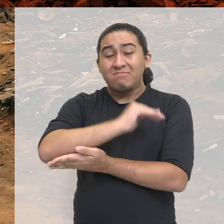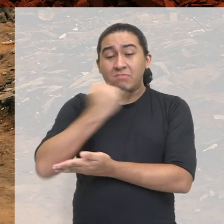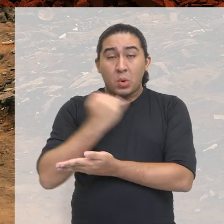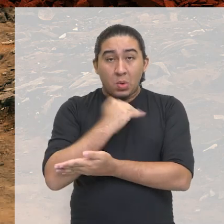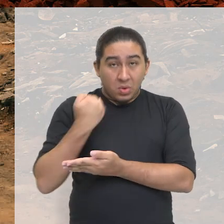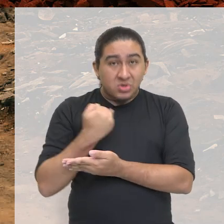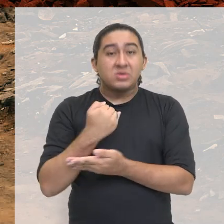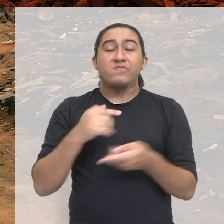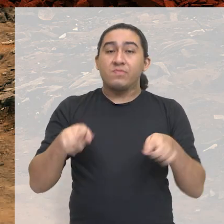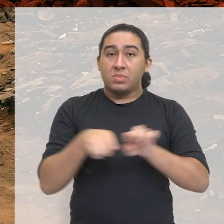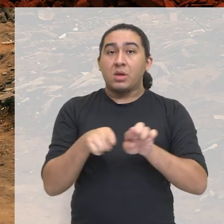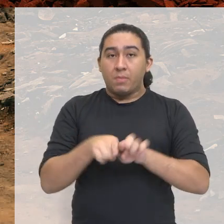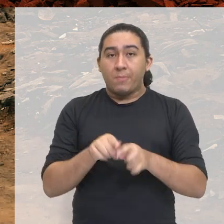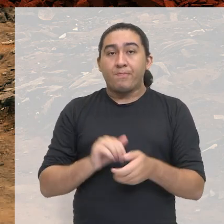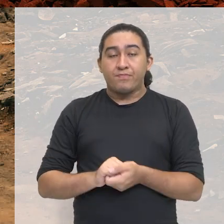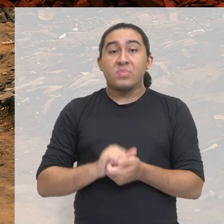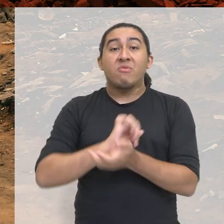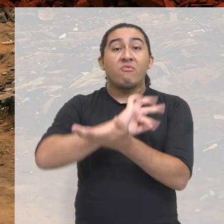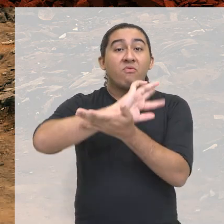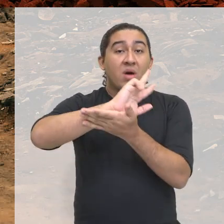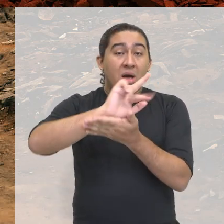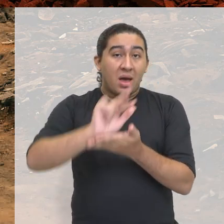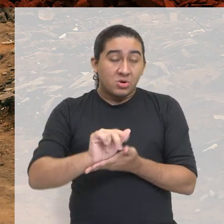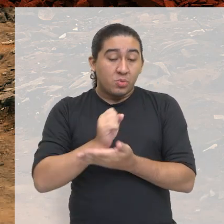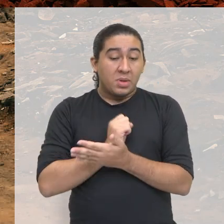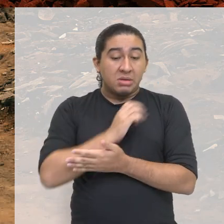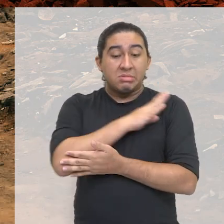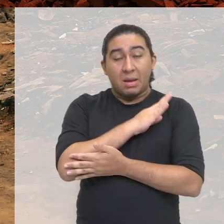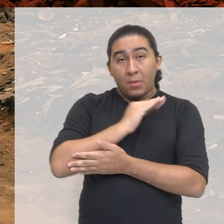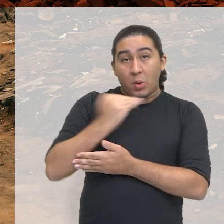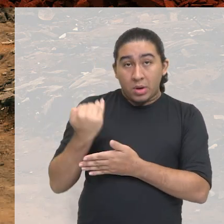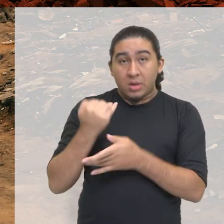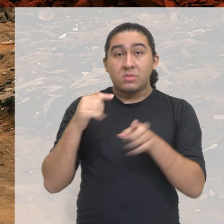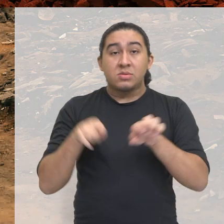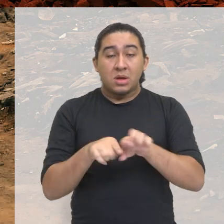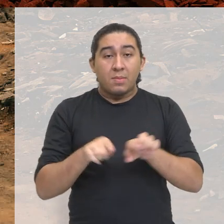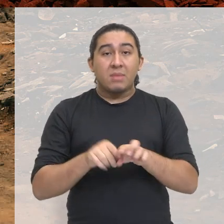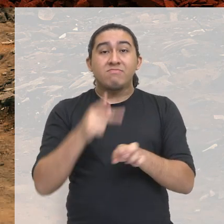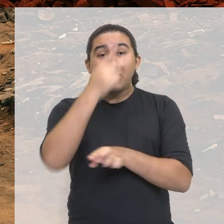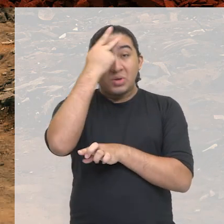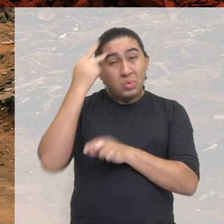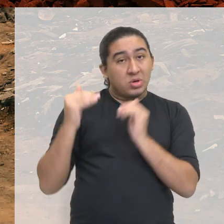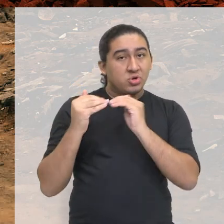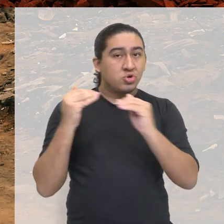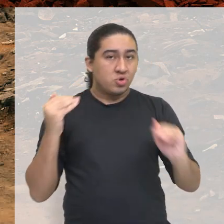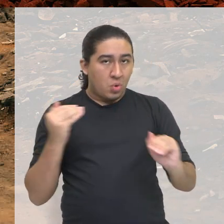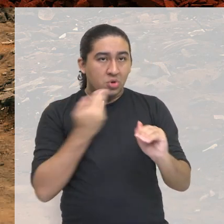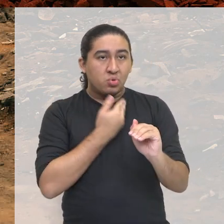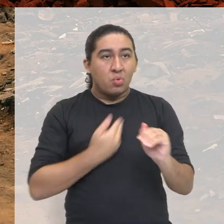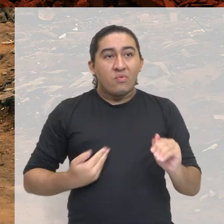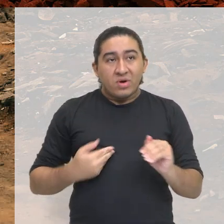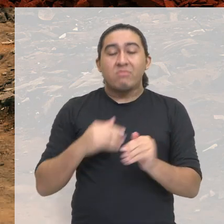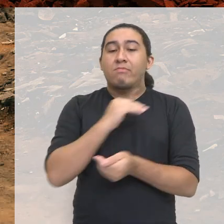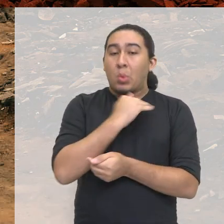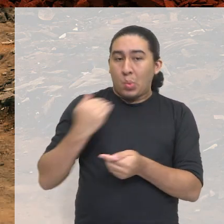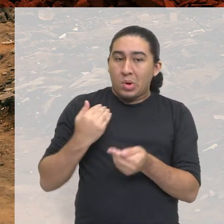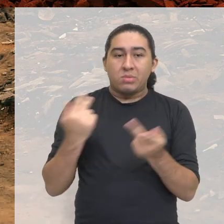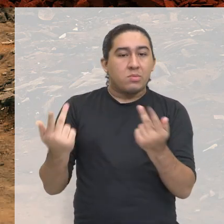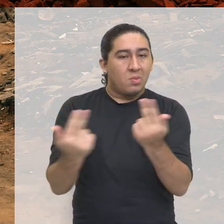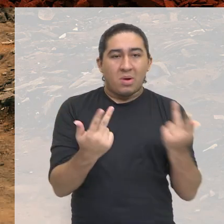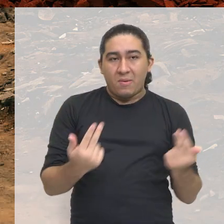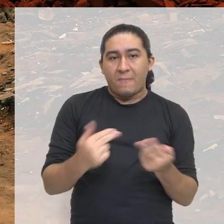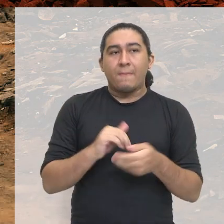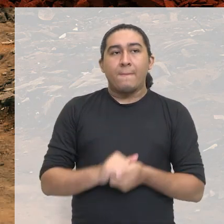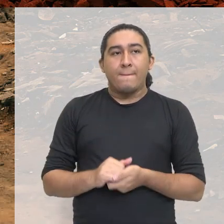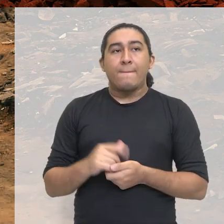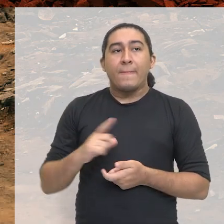de milhares de militares e insurgentes. Insurgentes são aquelas pessoas que estão contra o governo, tá? São aqueles grupos de guerrilheiros